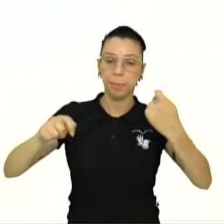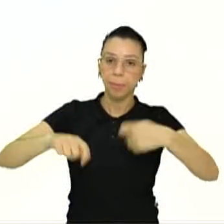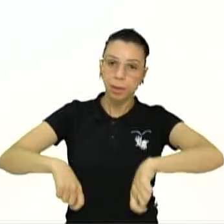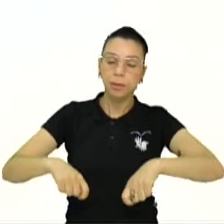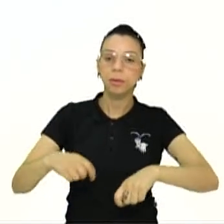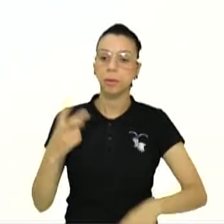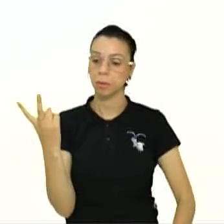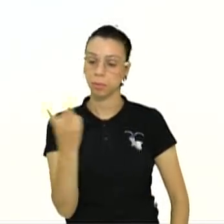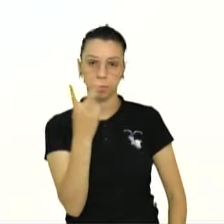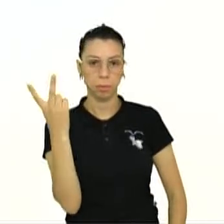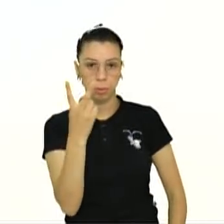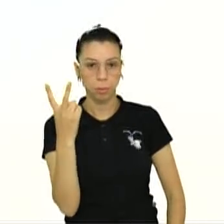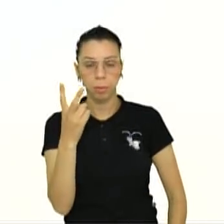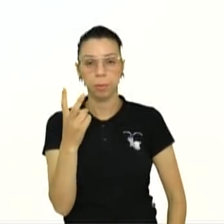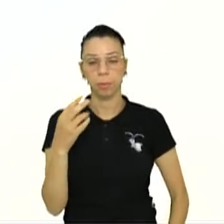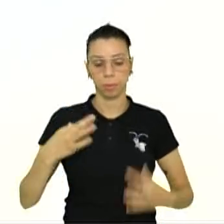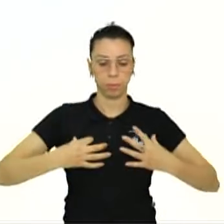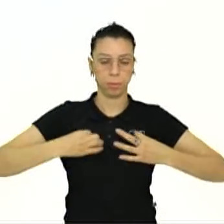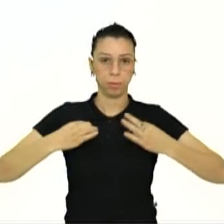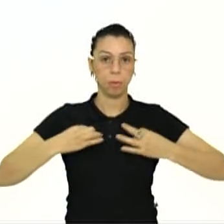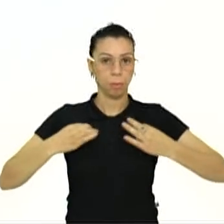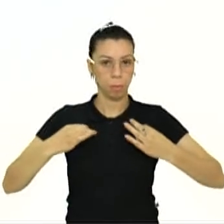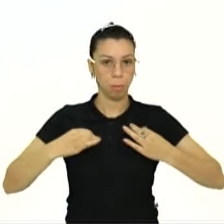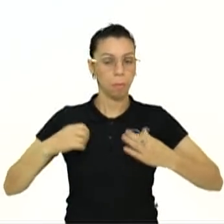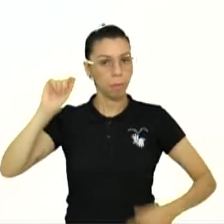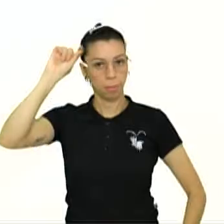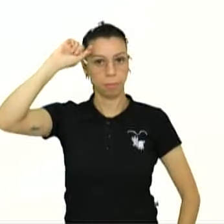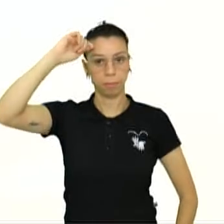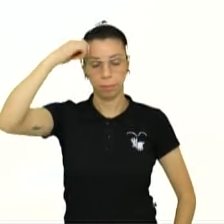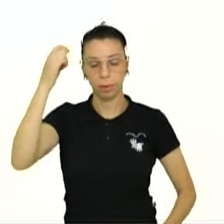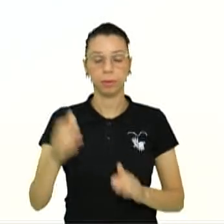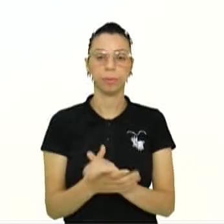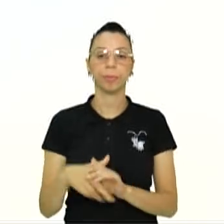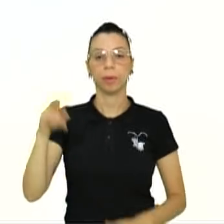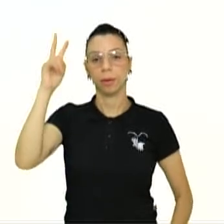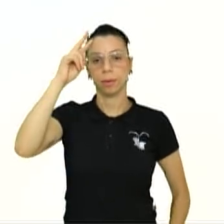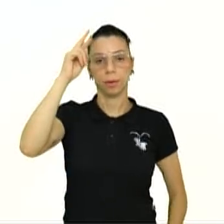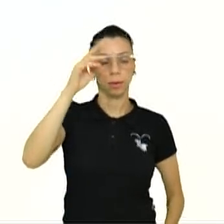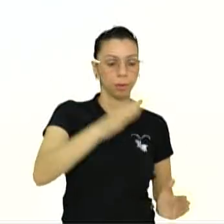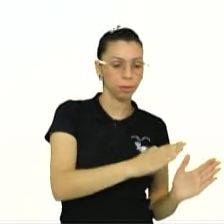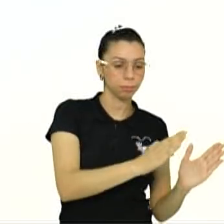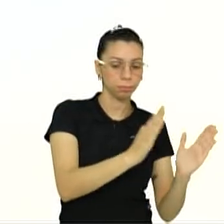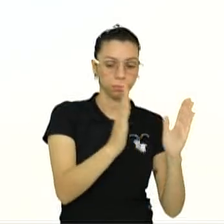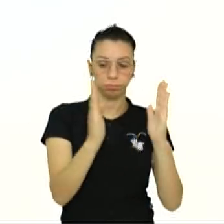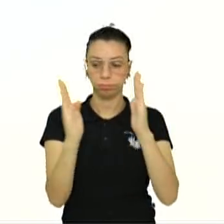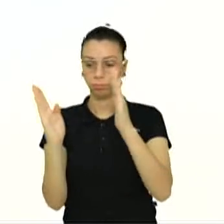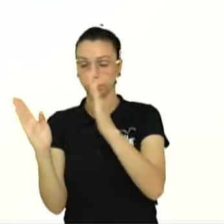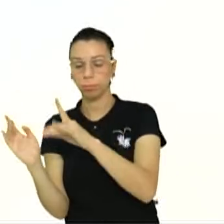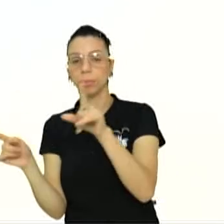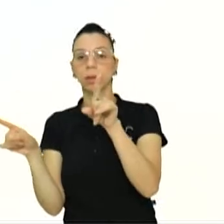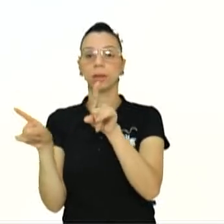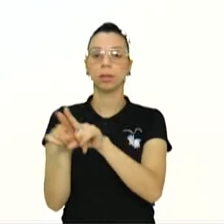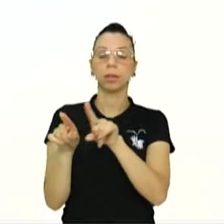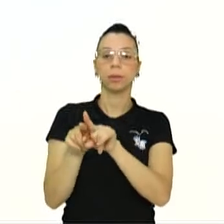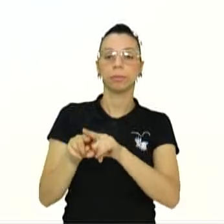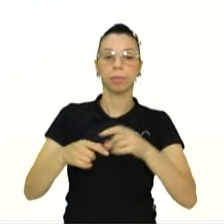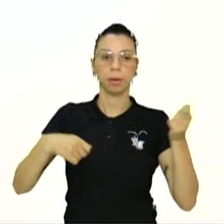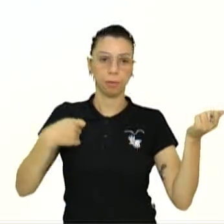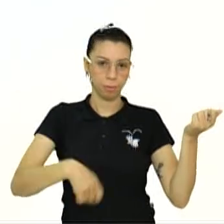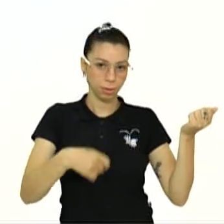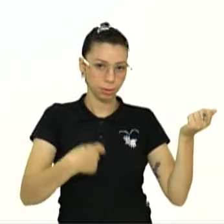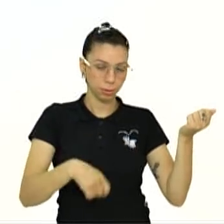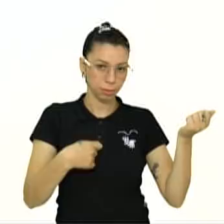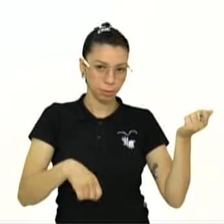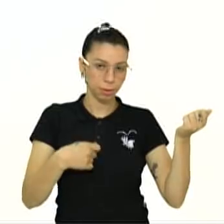2 assistentes usando roupa preta. Enquanto a história é narrada, ouve-se um instrumento de 3 cordas, que é o